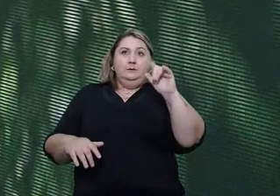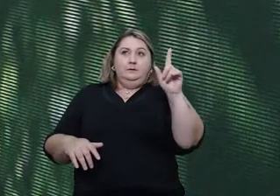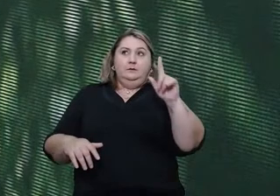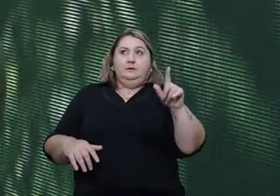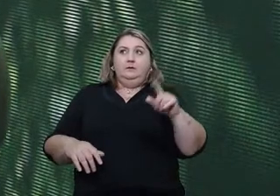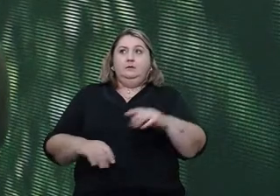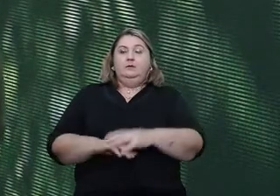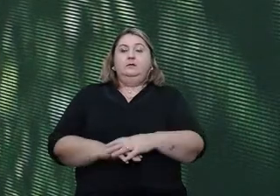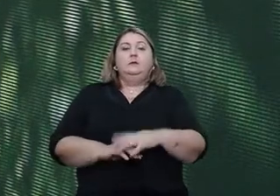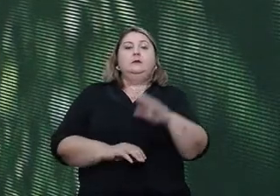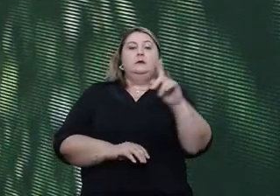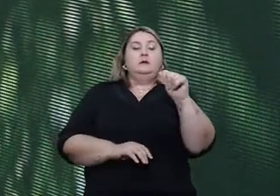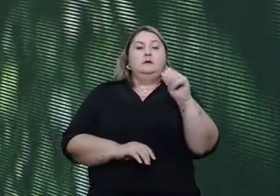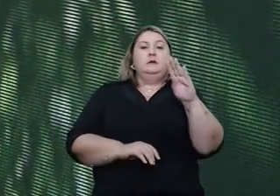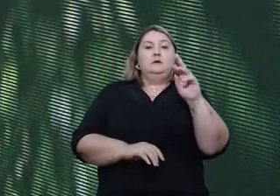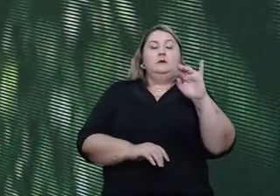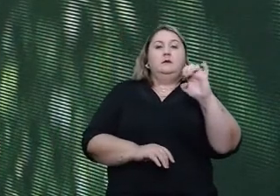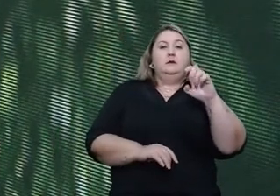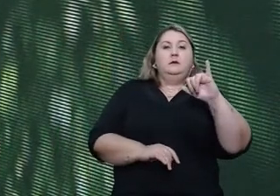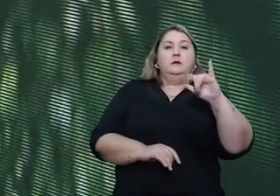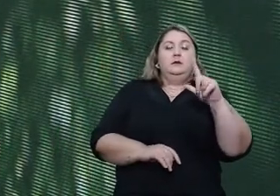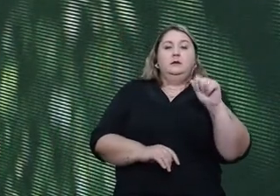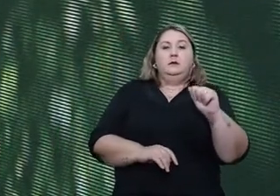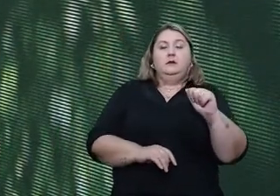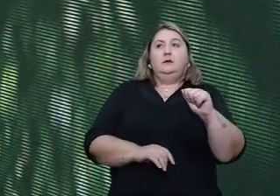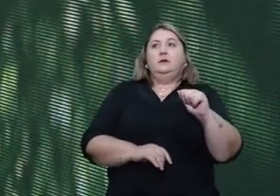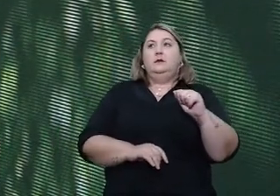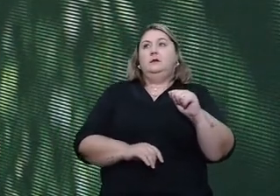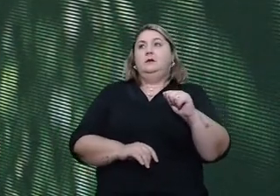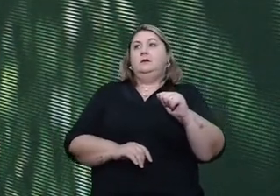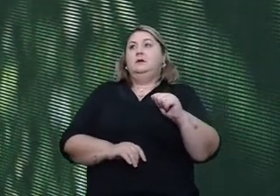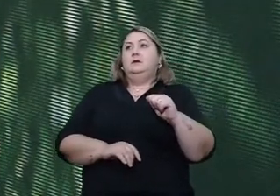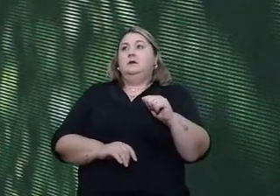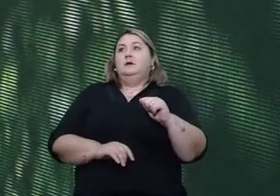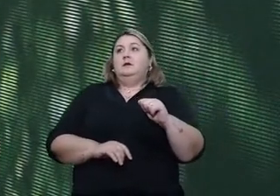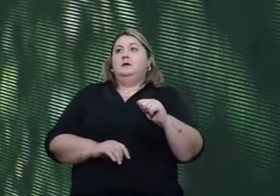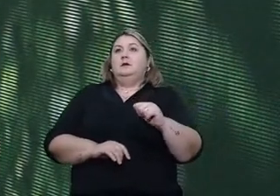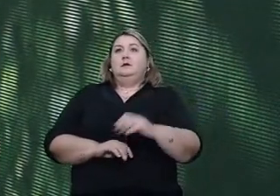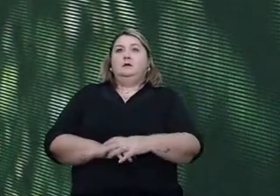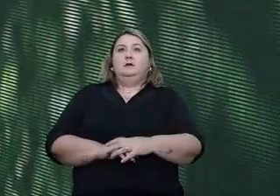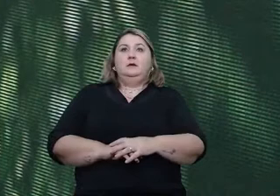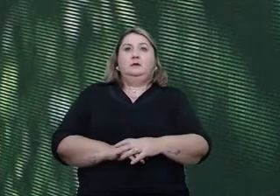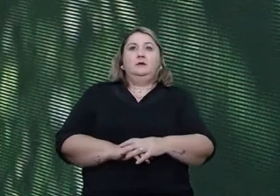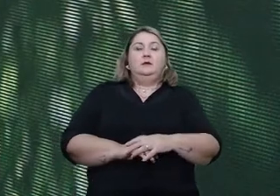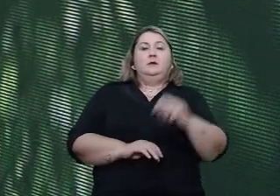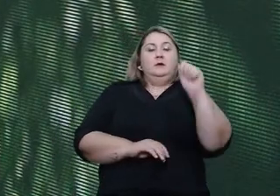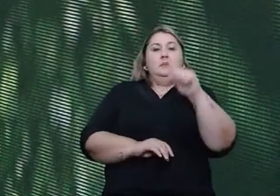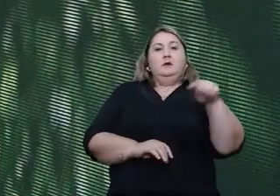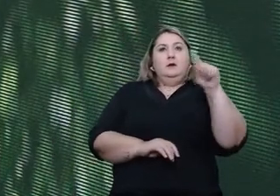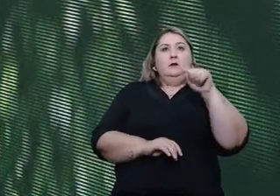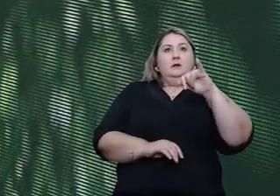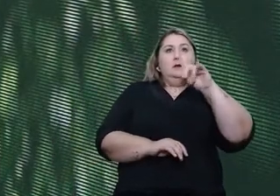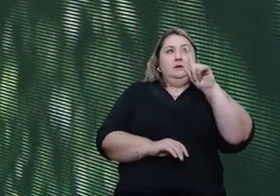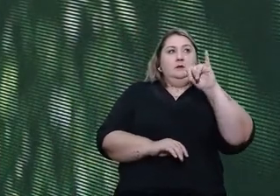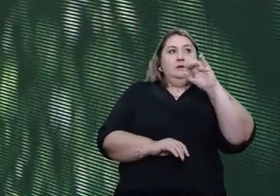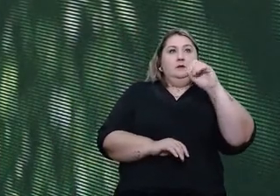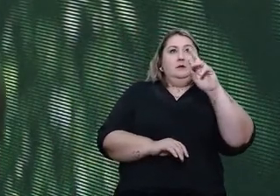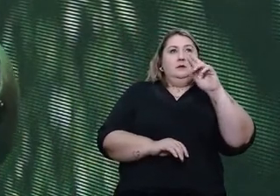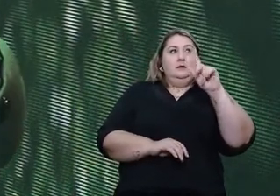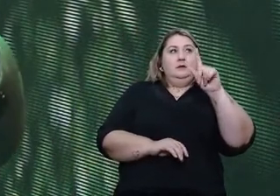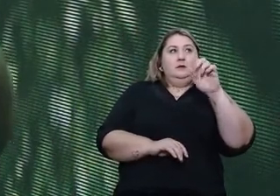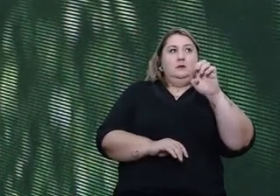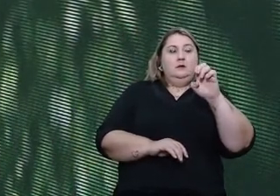hein? Gabriela Marfim, hoje esse emoji aí é Baia, arroba George. Leonardo,